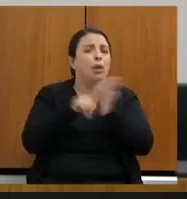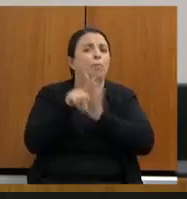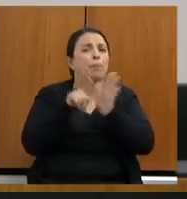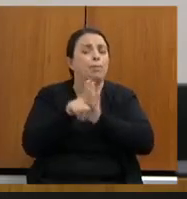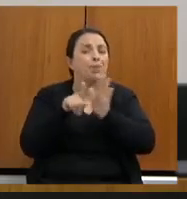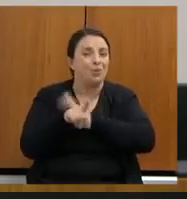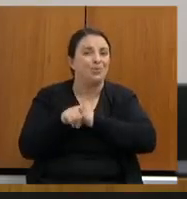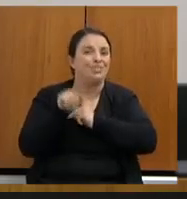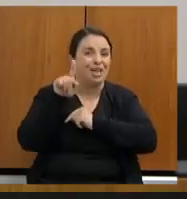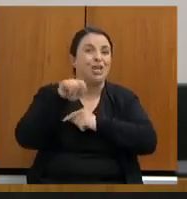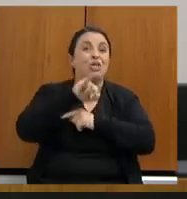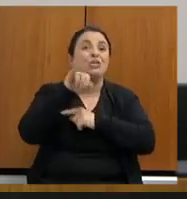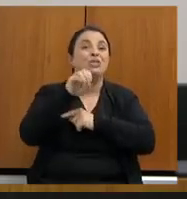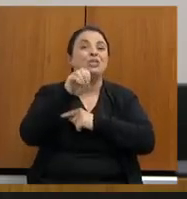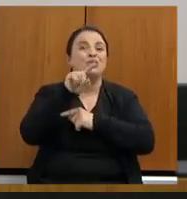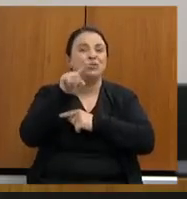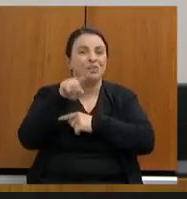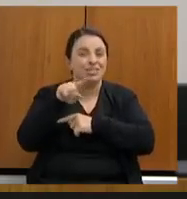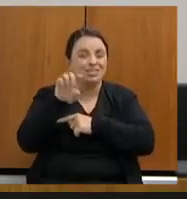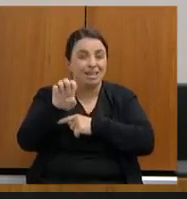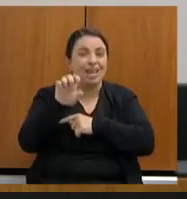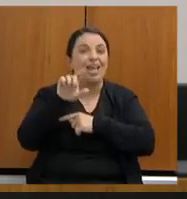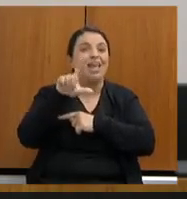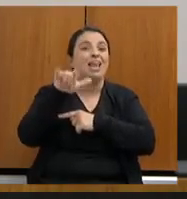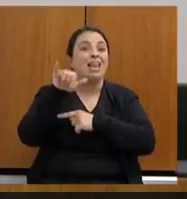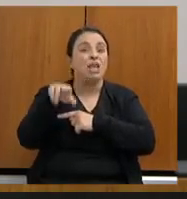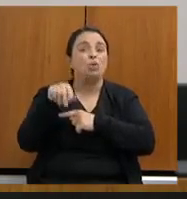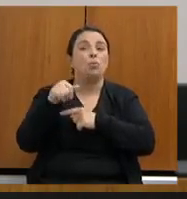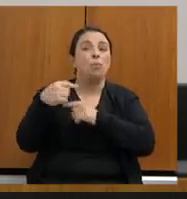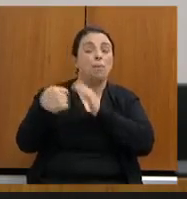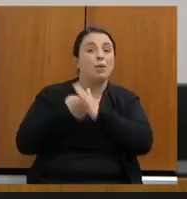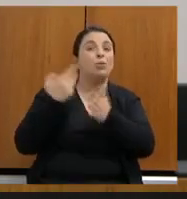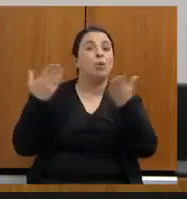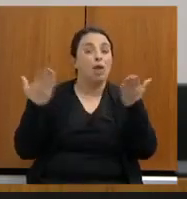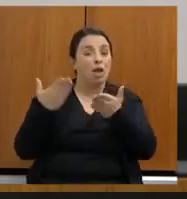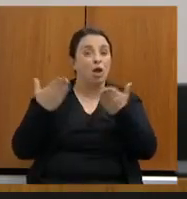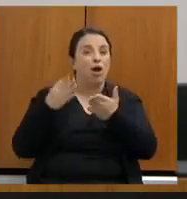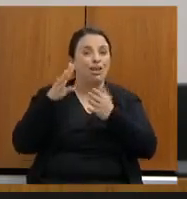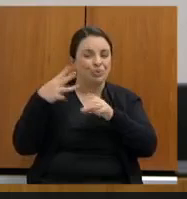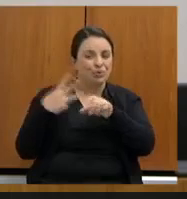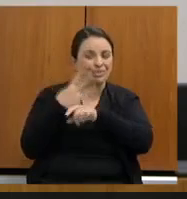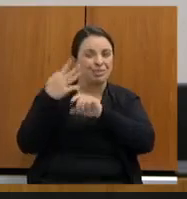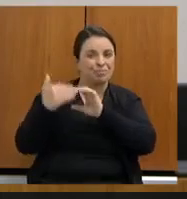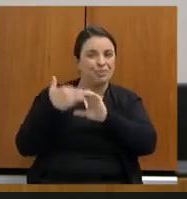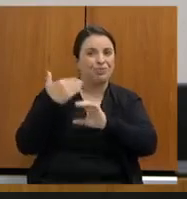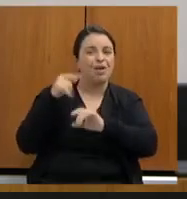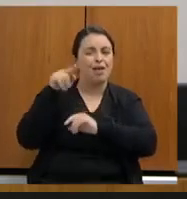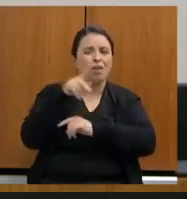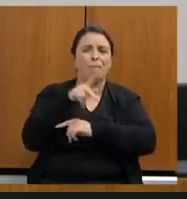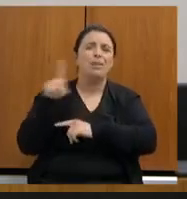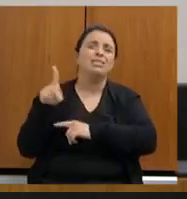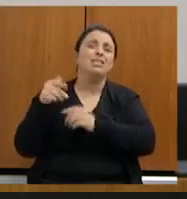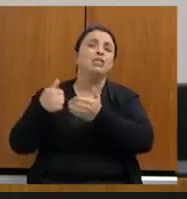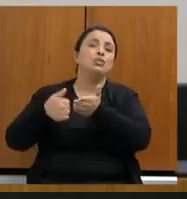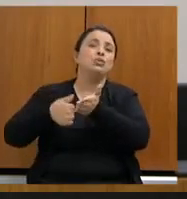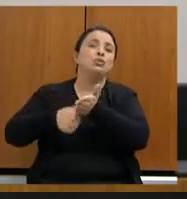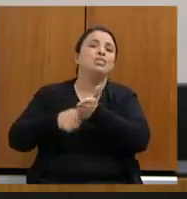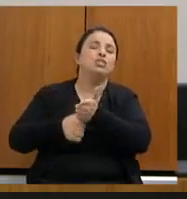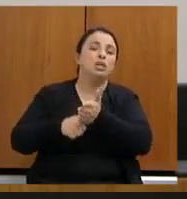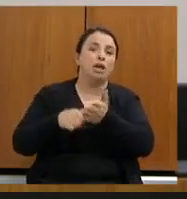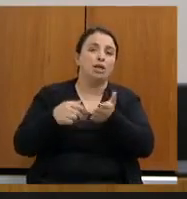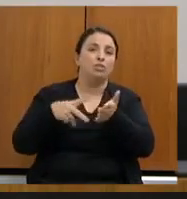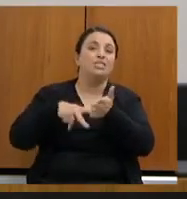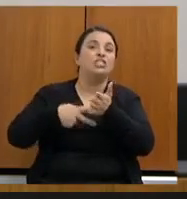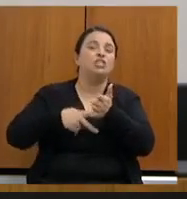acabou de fazer a cobrança agora pelo WhatsApp o presidente lá dos sindicatos inclusão dos